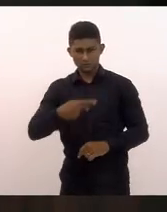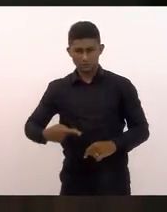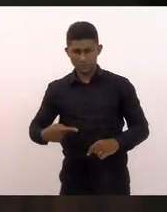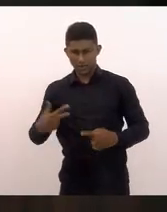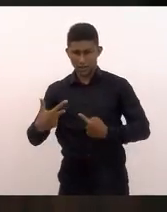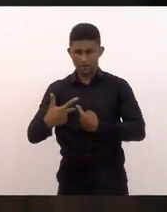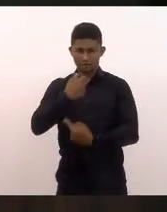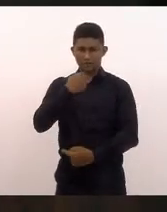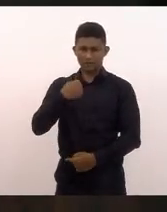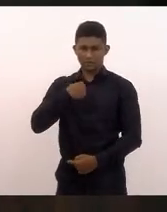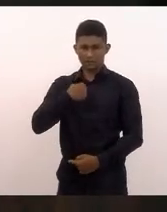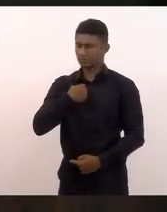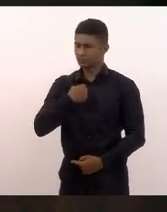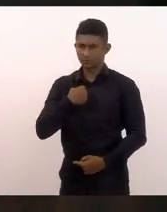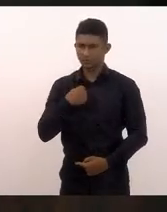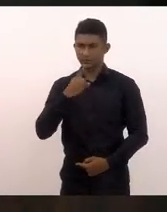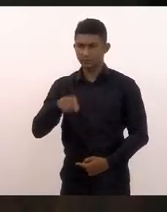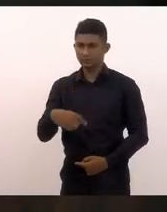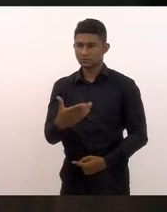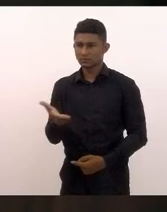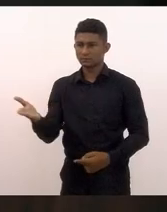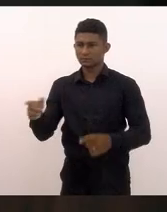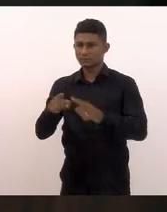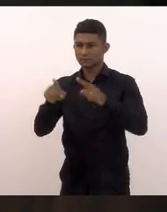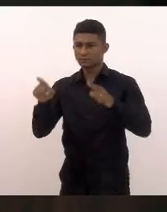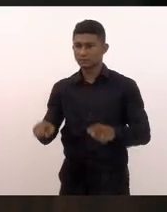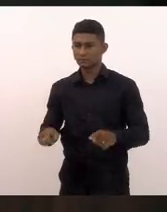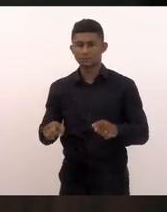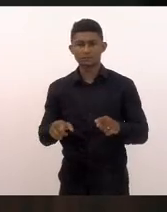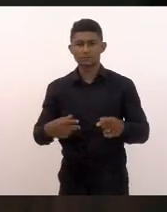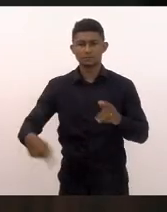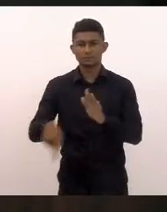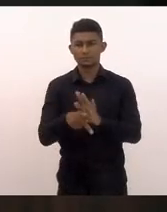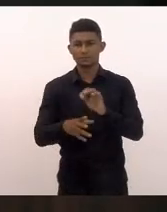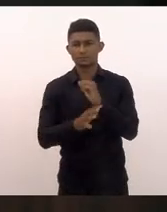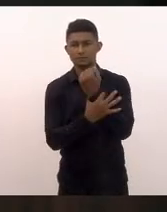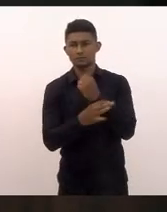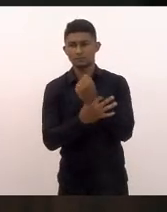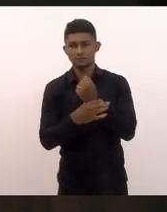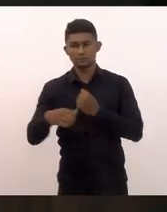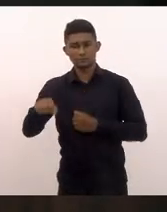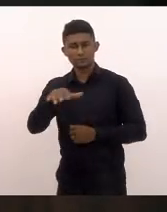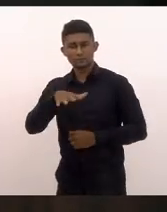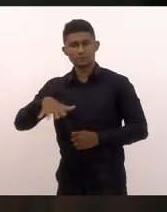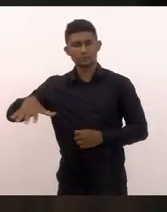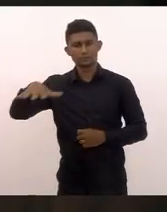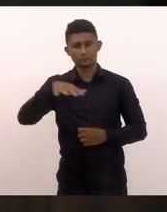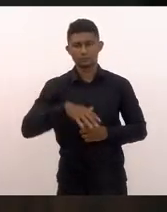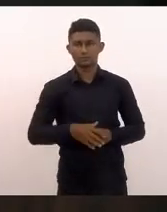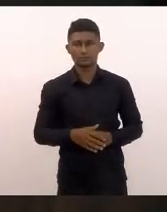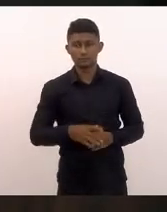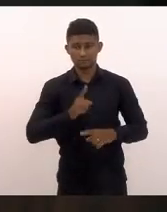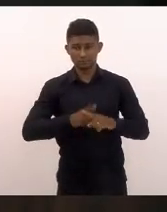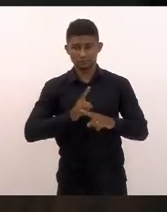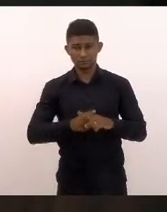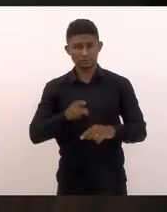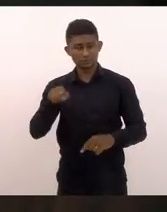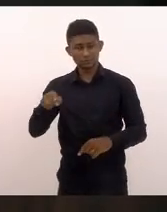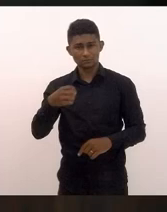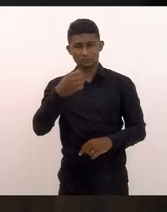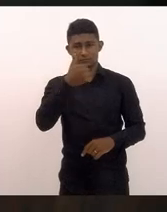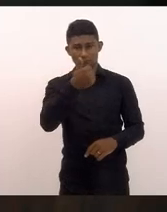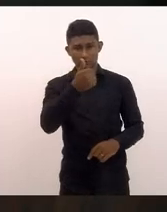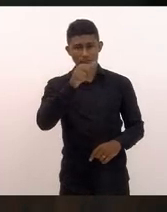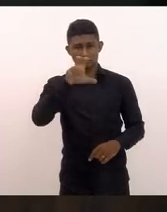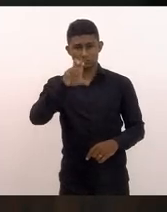derrotando os servidores da segurança pública. Porque, inclusive, 150% eu